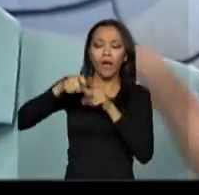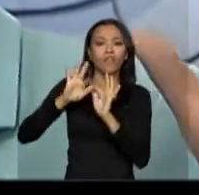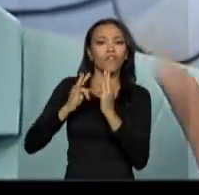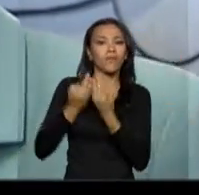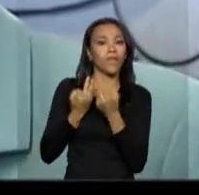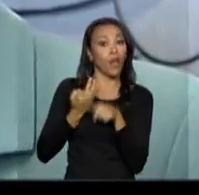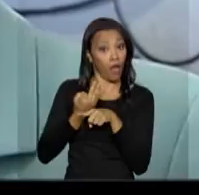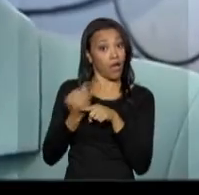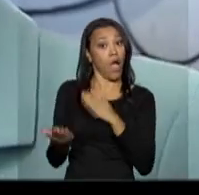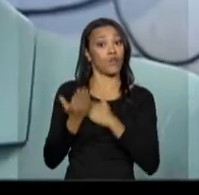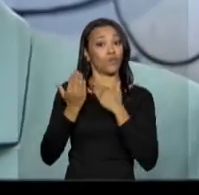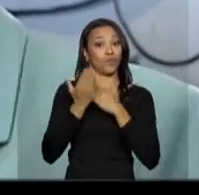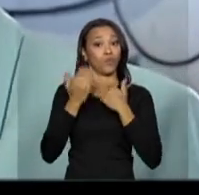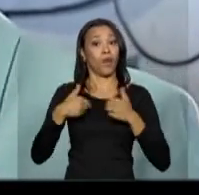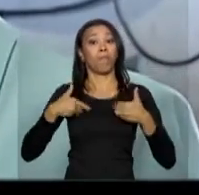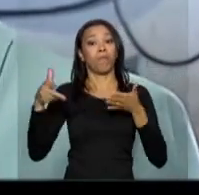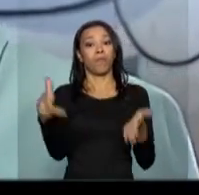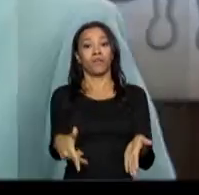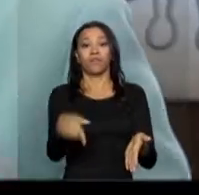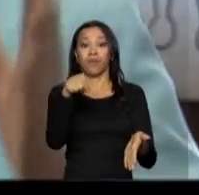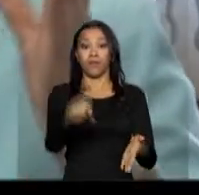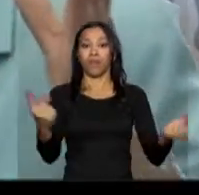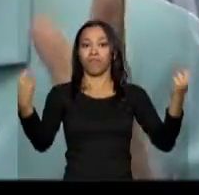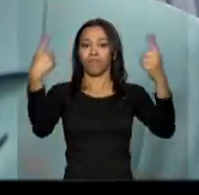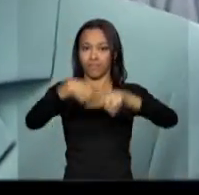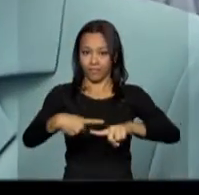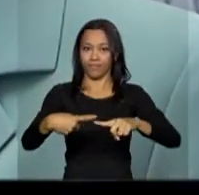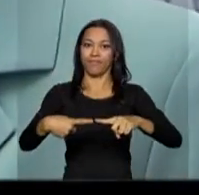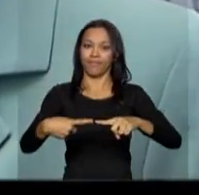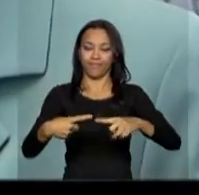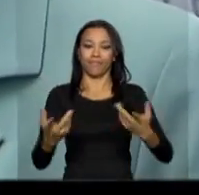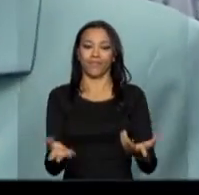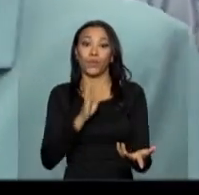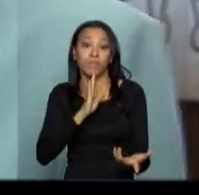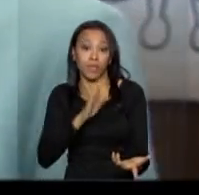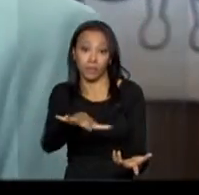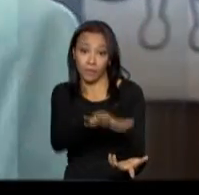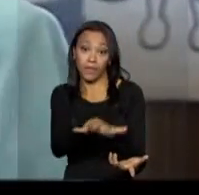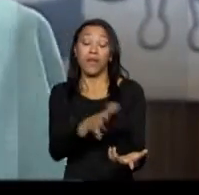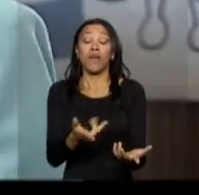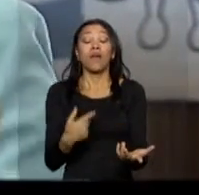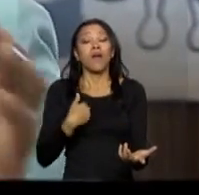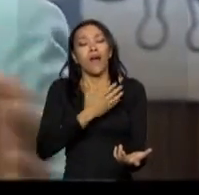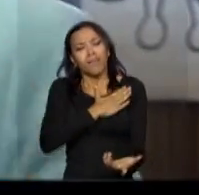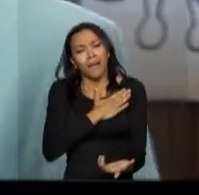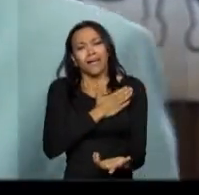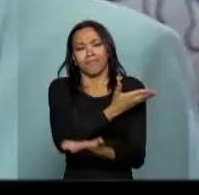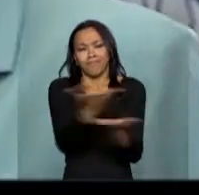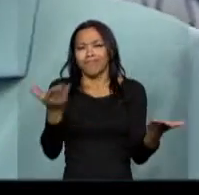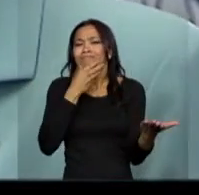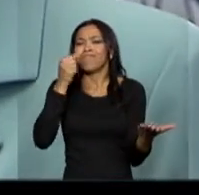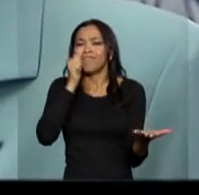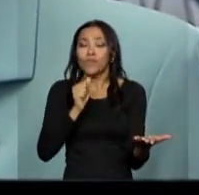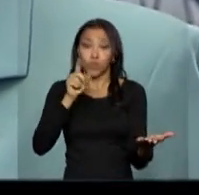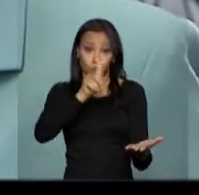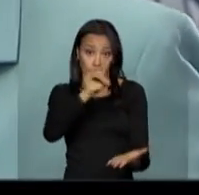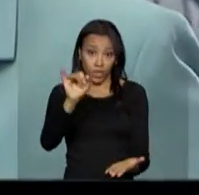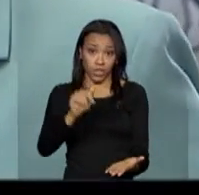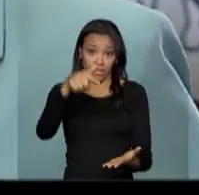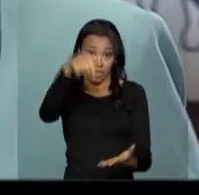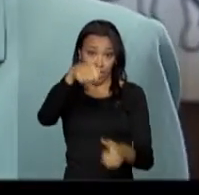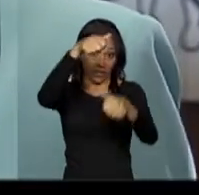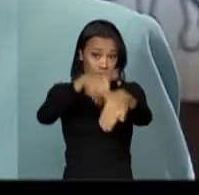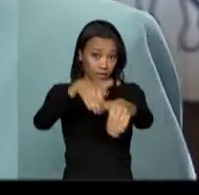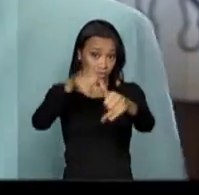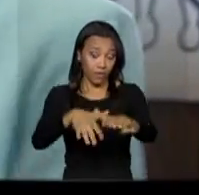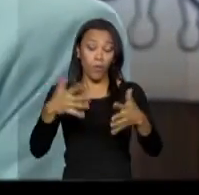o que lhe ajudou a participar da Olimpíada. Queridos brasileiros, queridas brasileiras, o Dia da Independência deve ser um